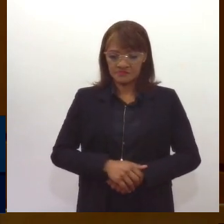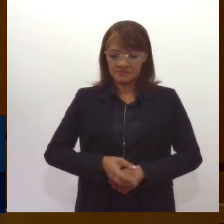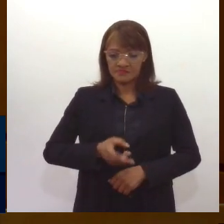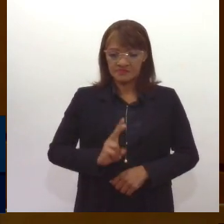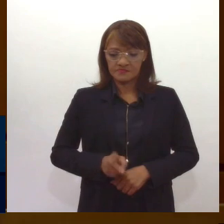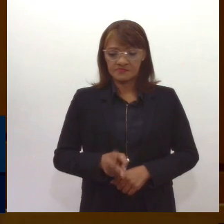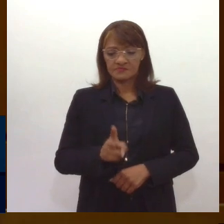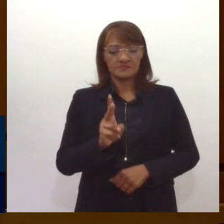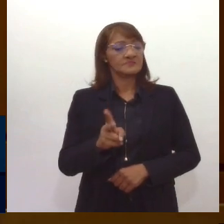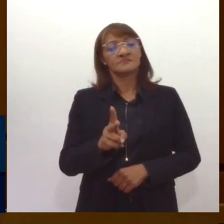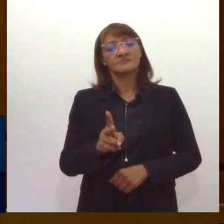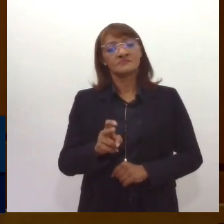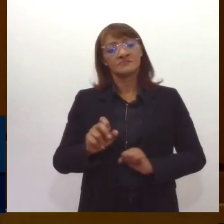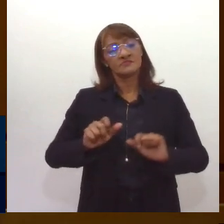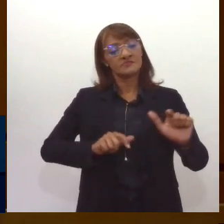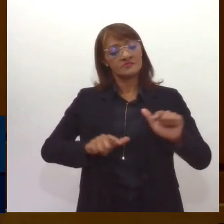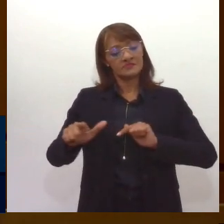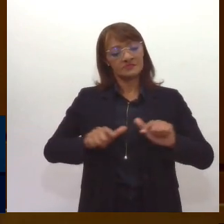serviço.